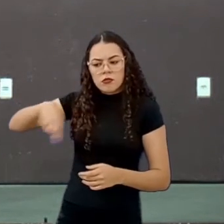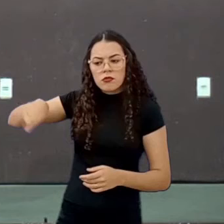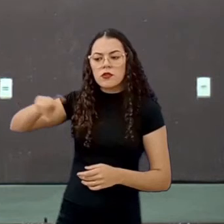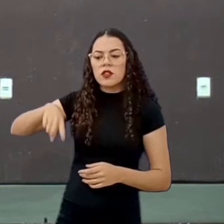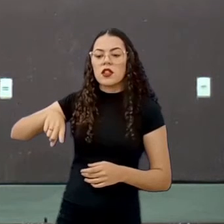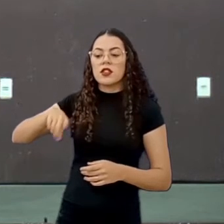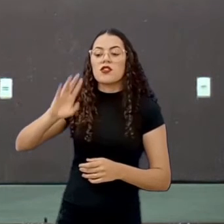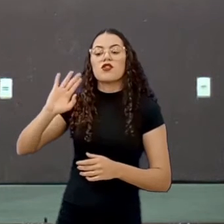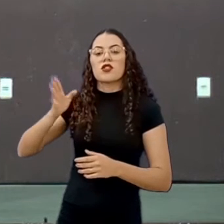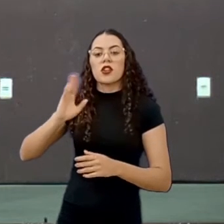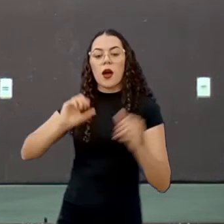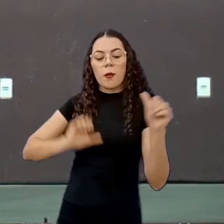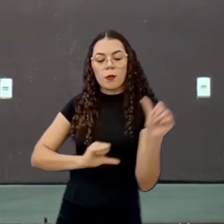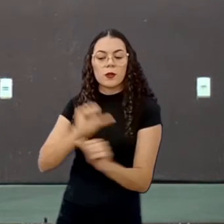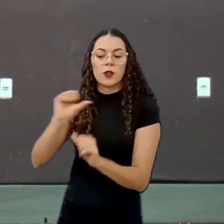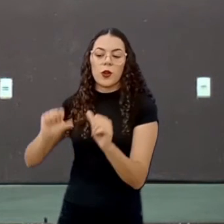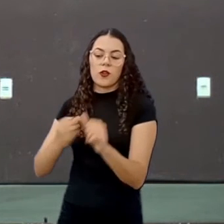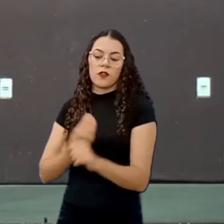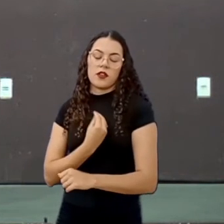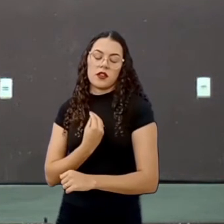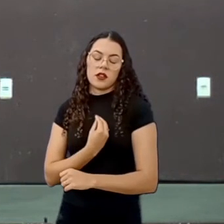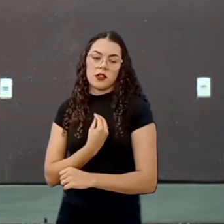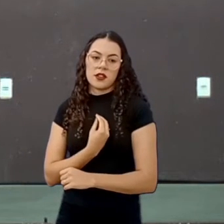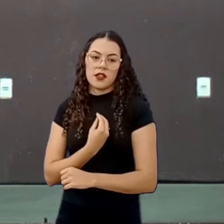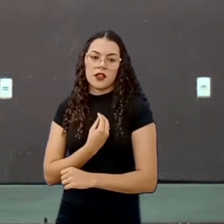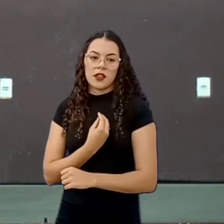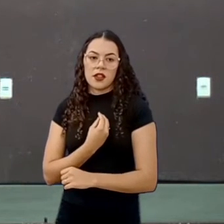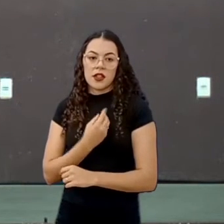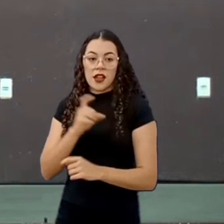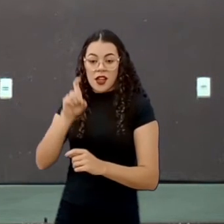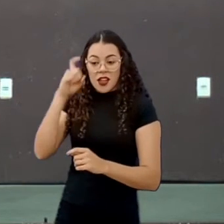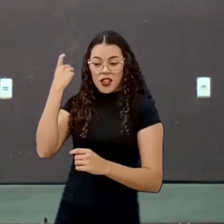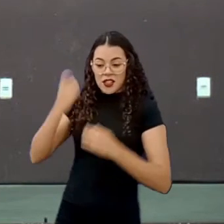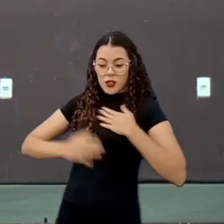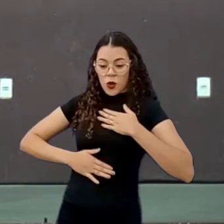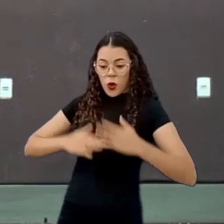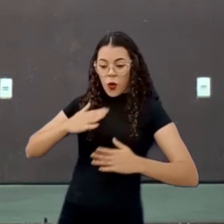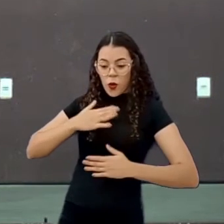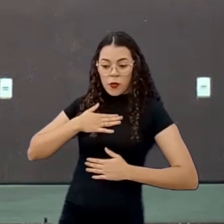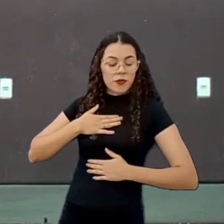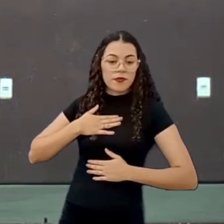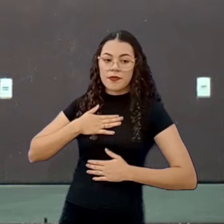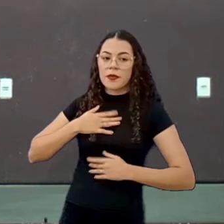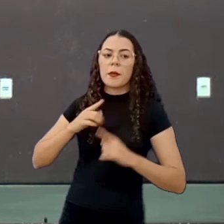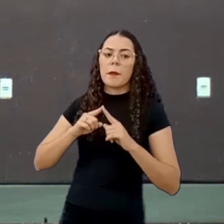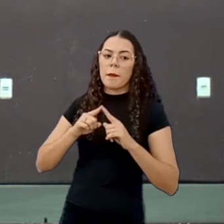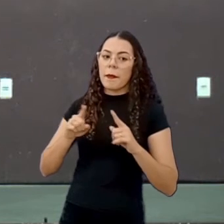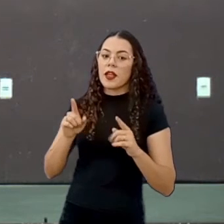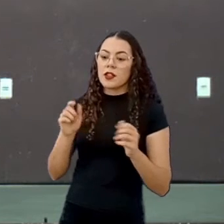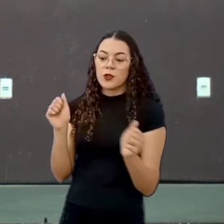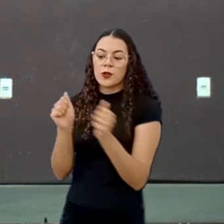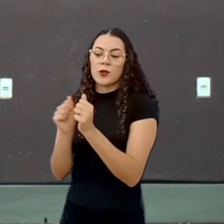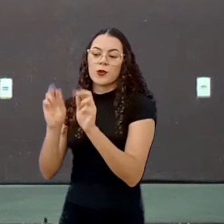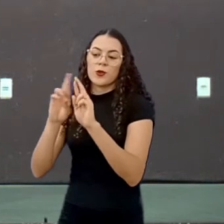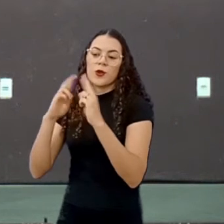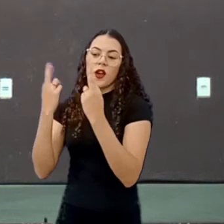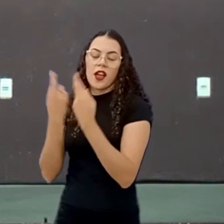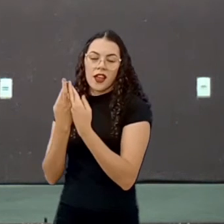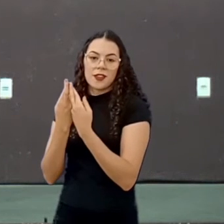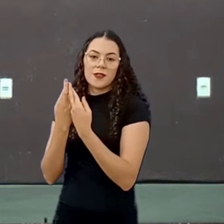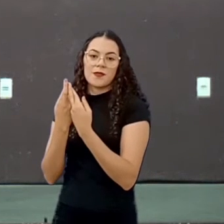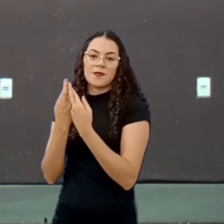que eles já foram transportados, que eles poderiam não estar lá fisicamente, mas eles já faziam parte do reino do Filho